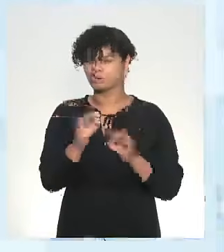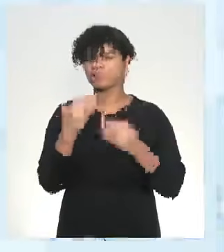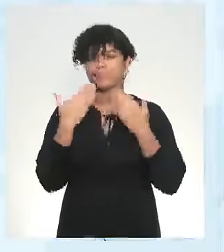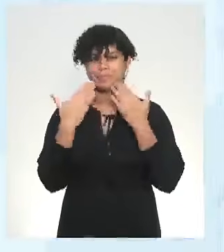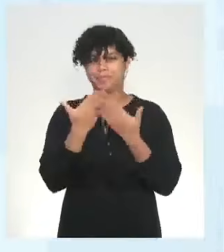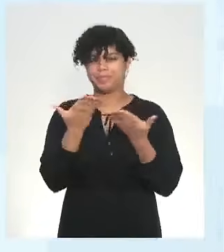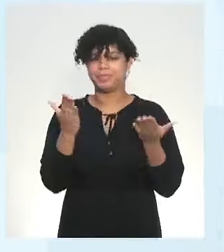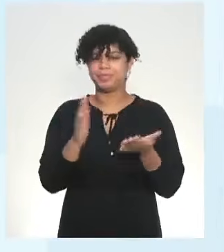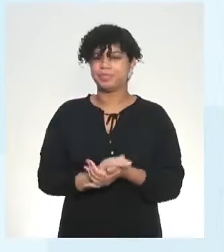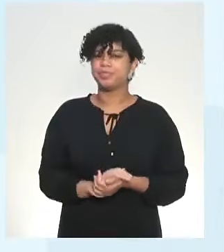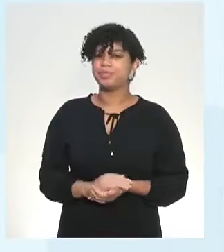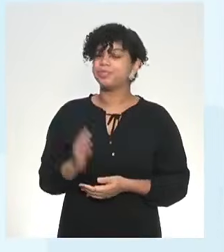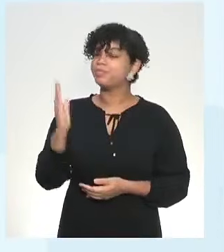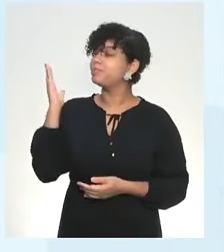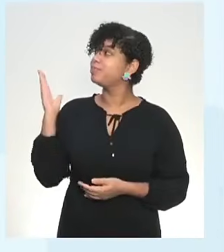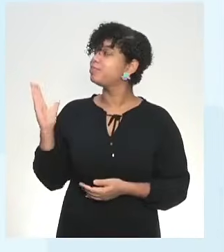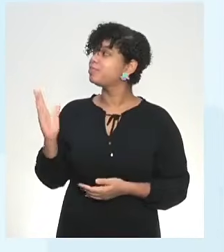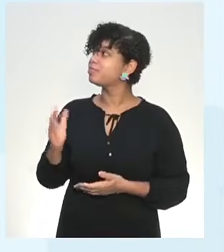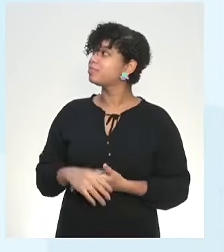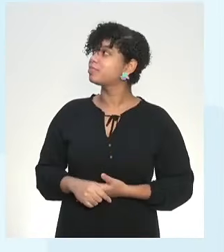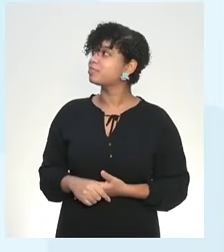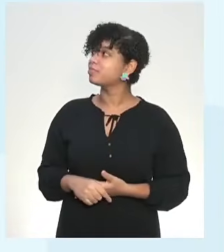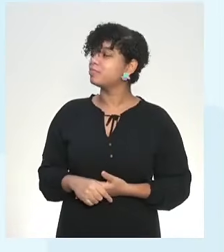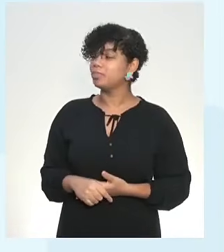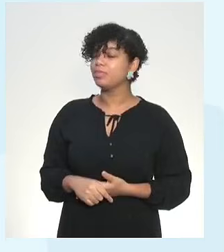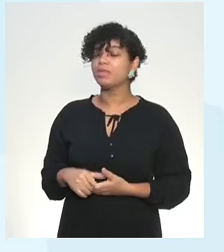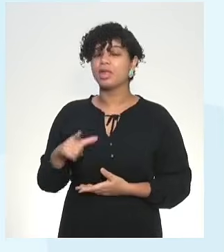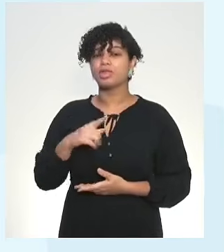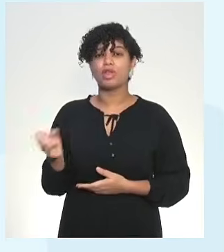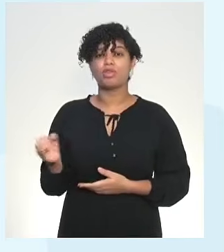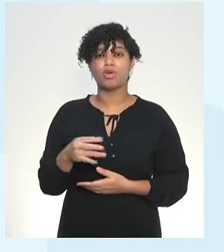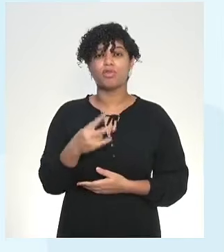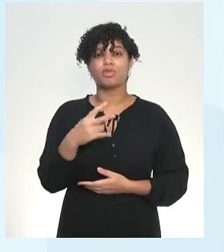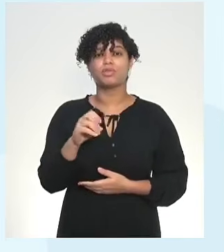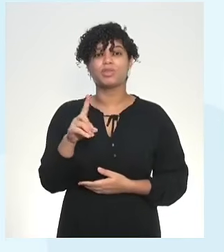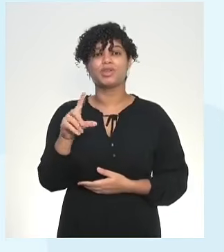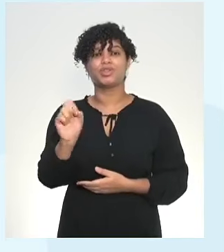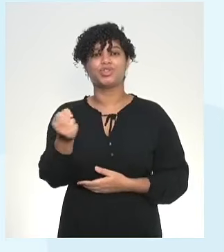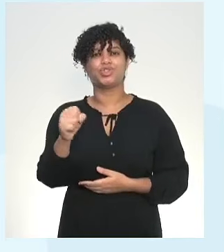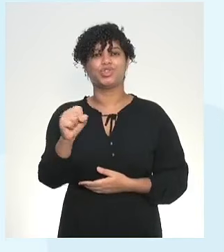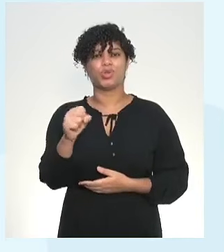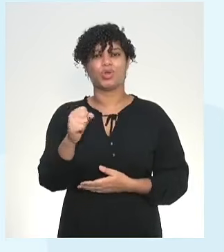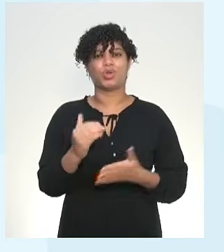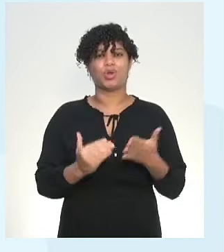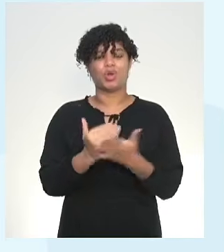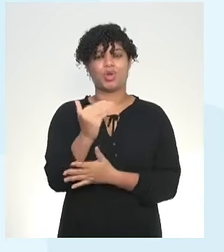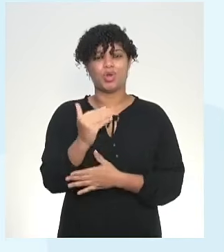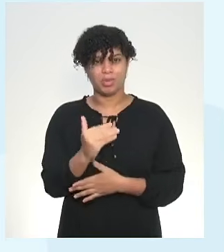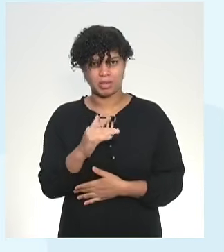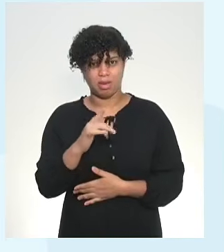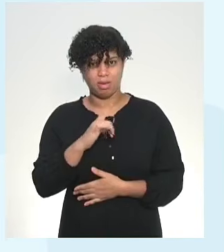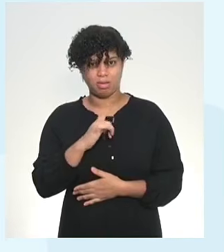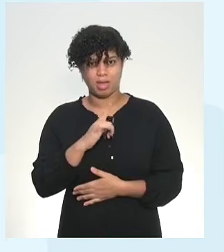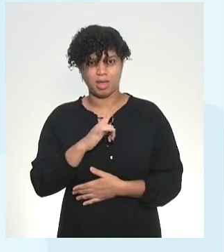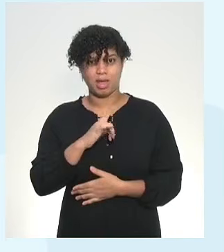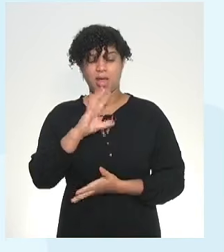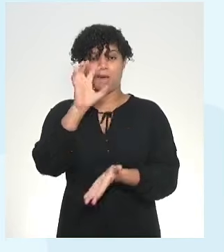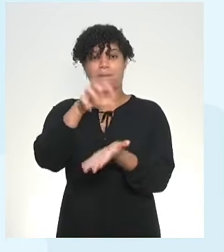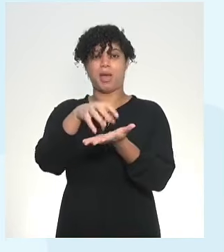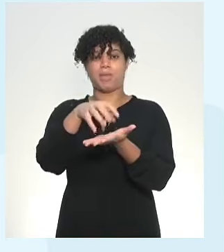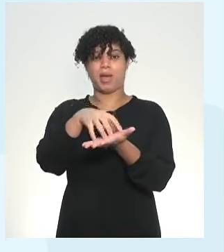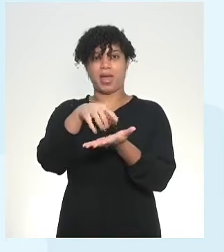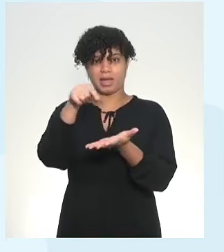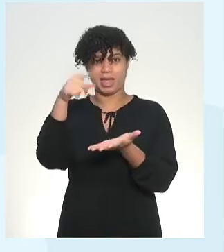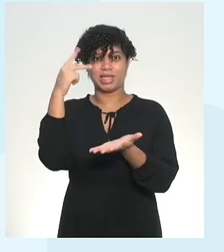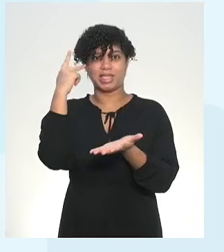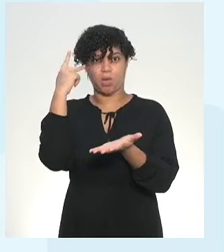rede urbana do Brasil, né, atualizada em 2018. Então, o que nós temos aqui? Nós vamos ter a grande metrópole